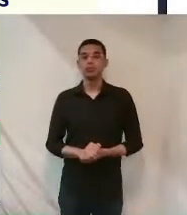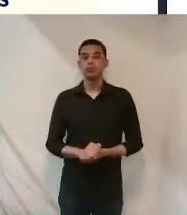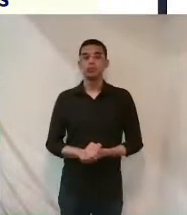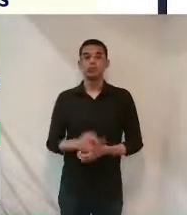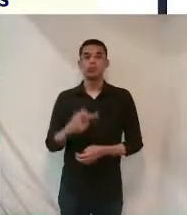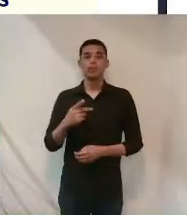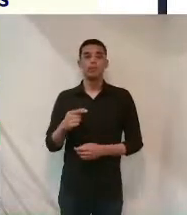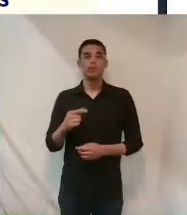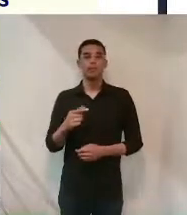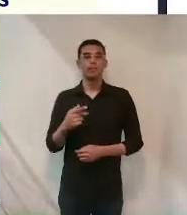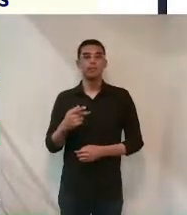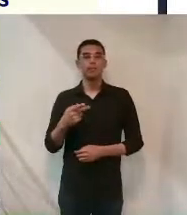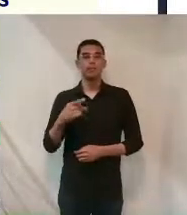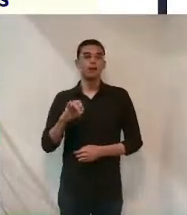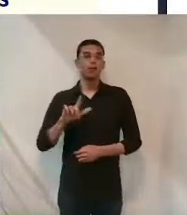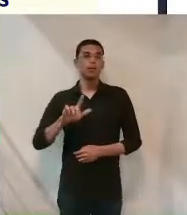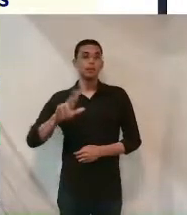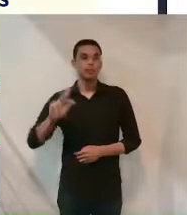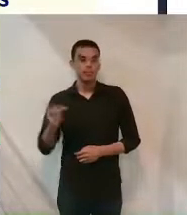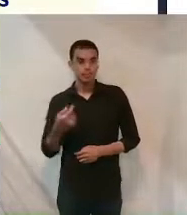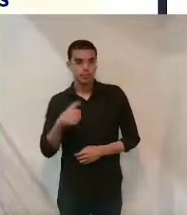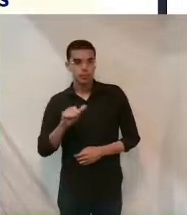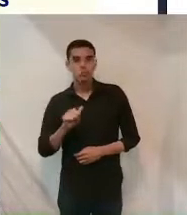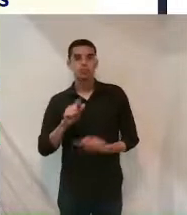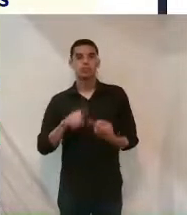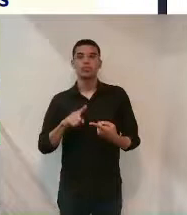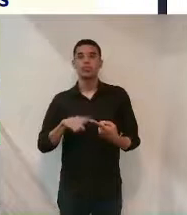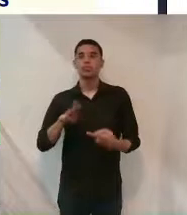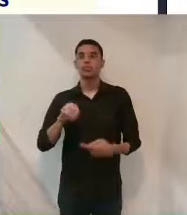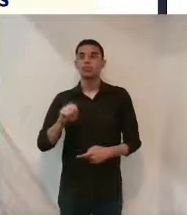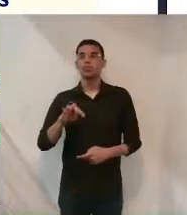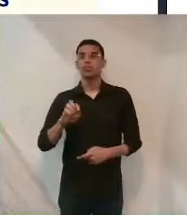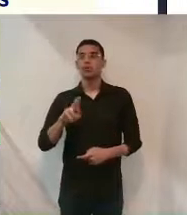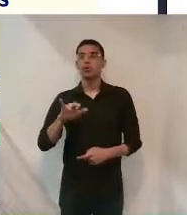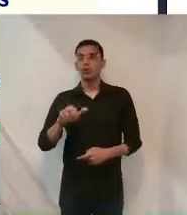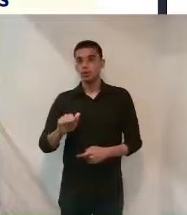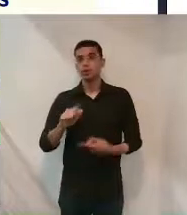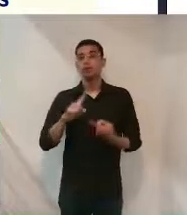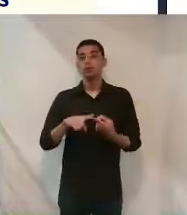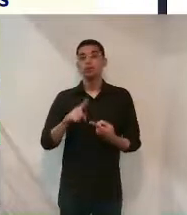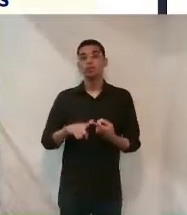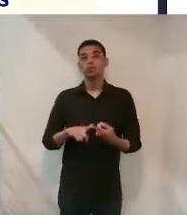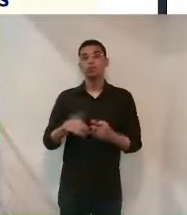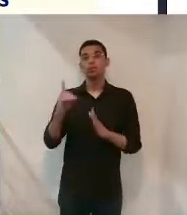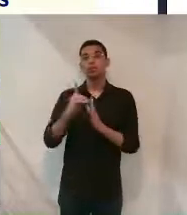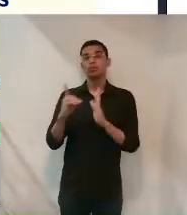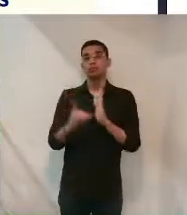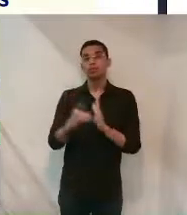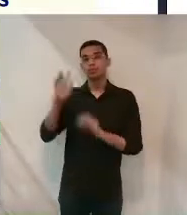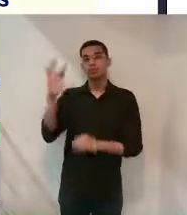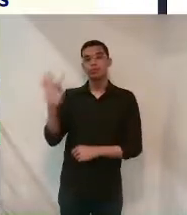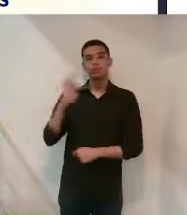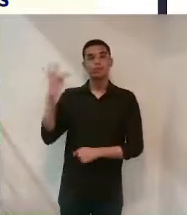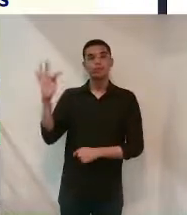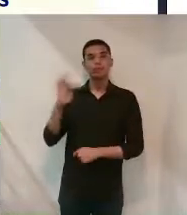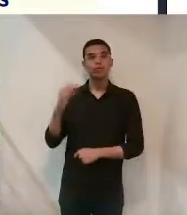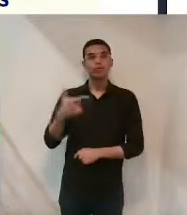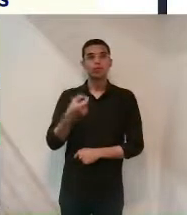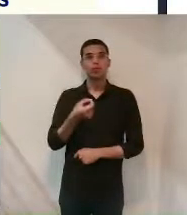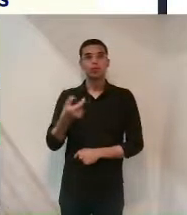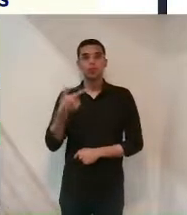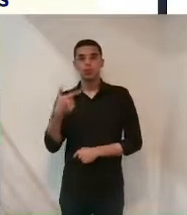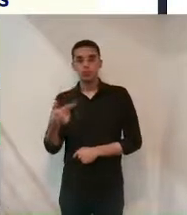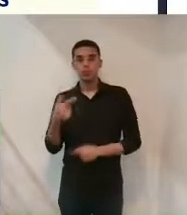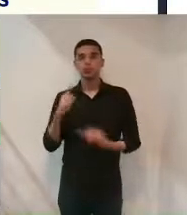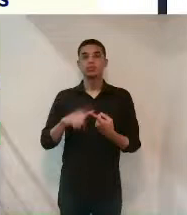embalagens de agroquímicos, numa lei federal de 2000, o decreto federal dessa embalagem de agroquímicos em 2002, depois